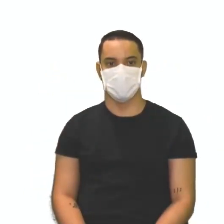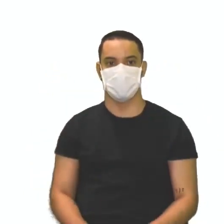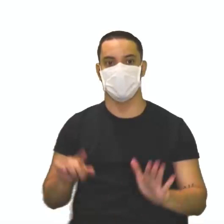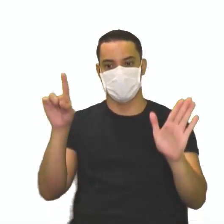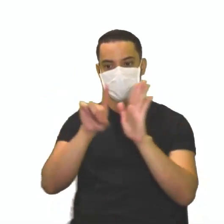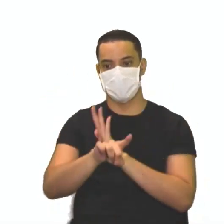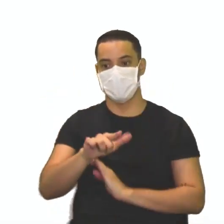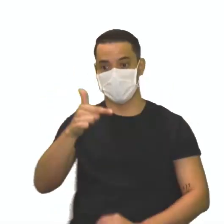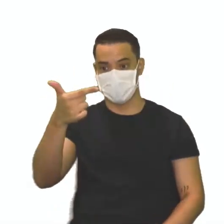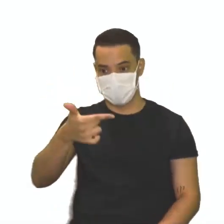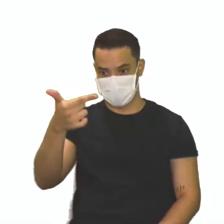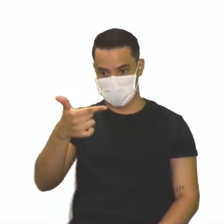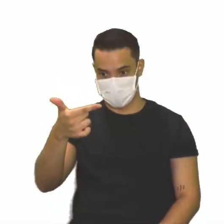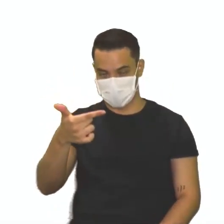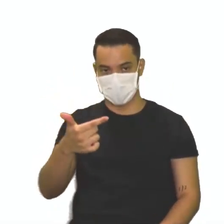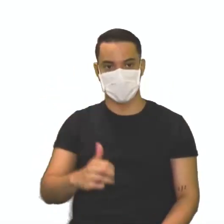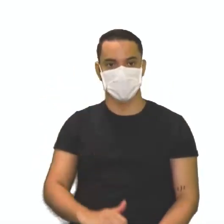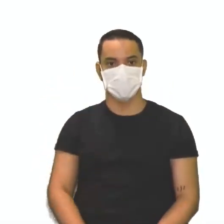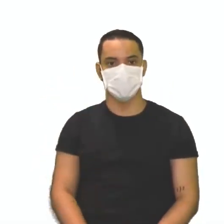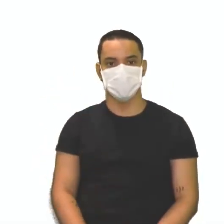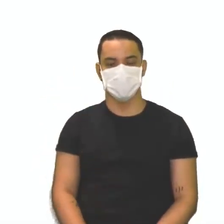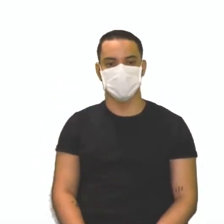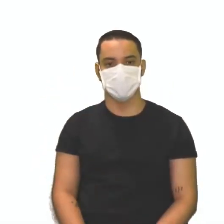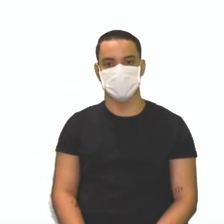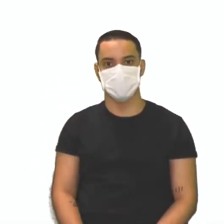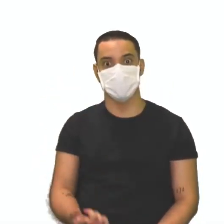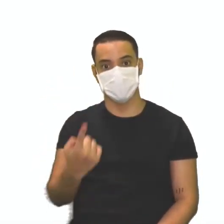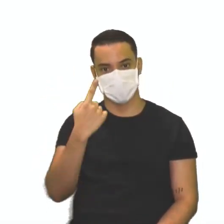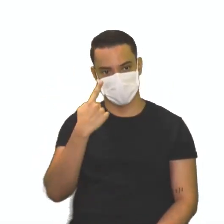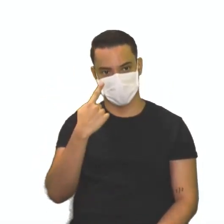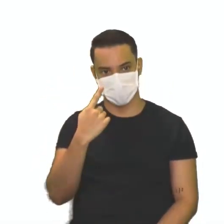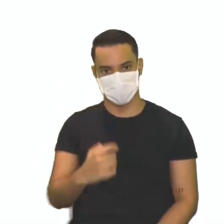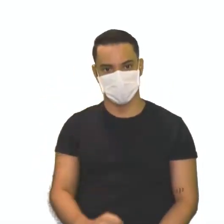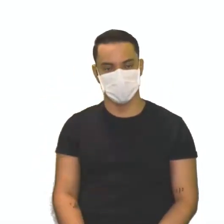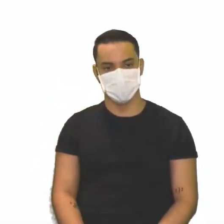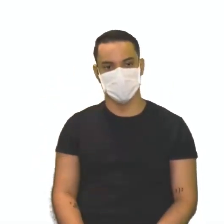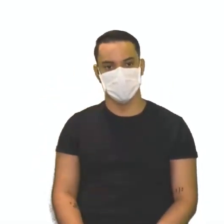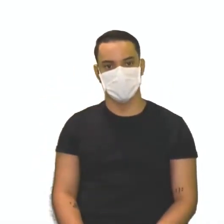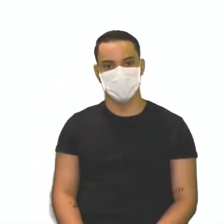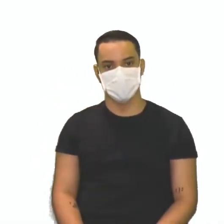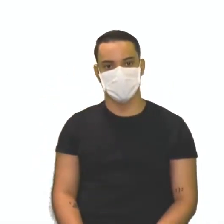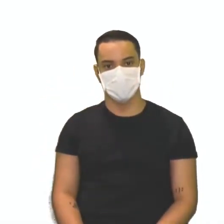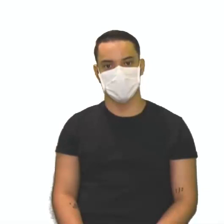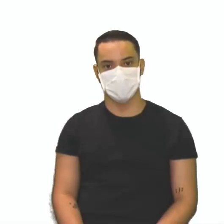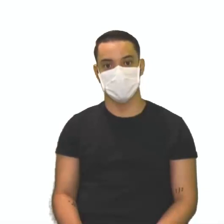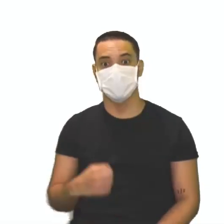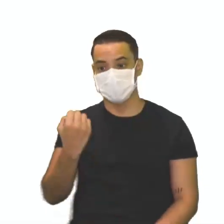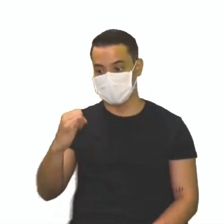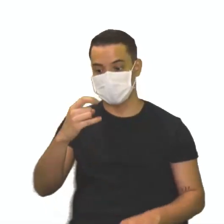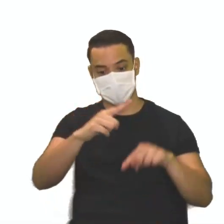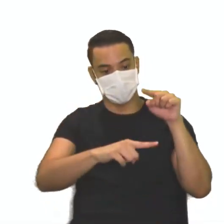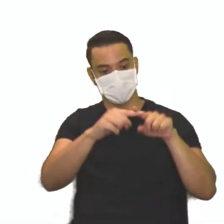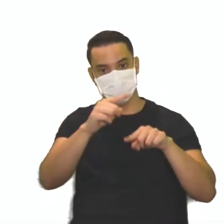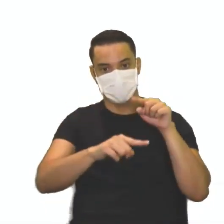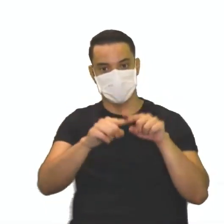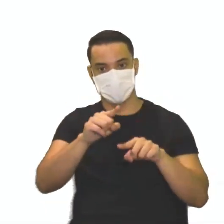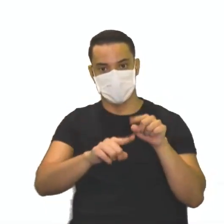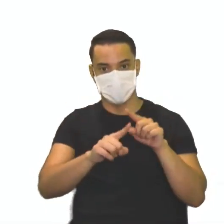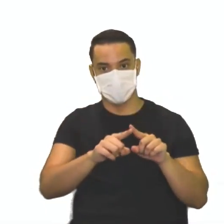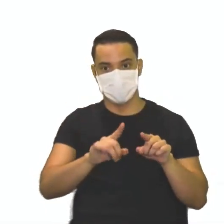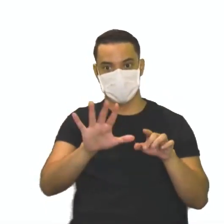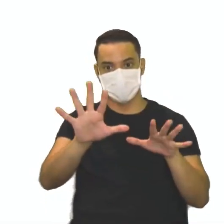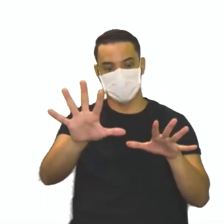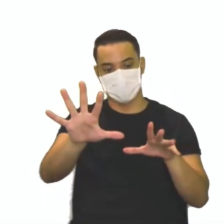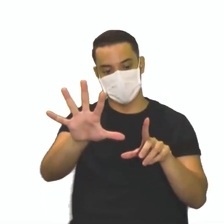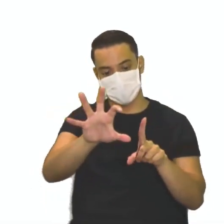Questão 2, vamos ver aqui o que está falando a questão 2. Olha só, se um corpo